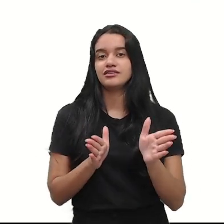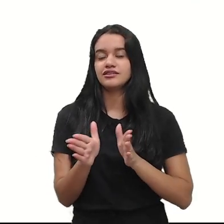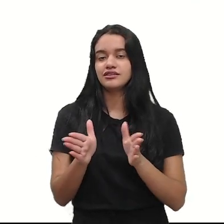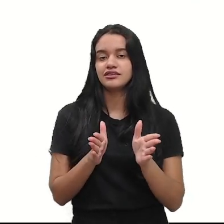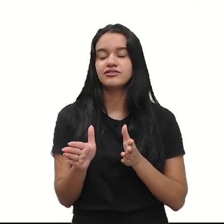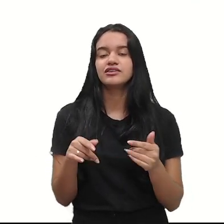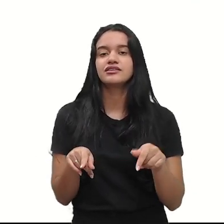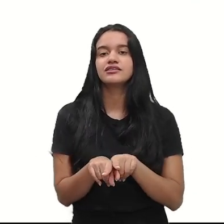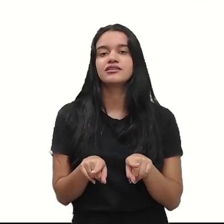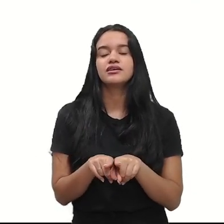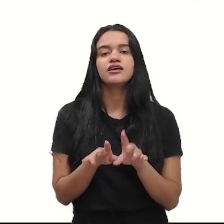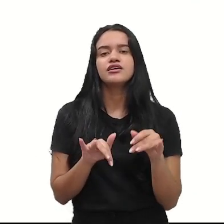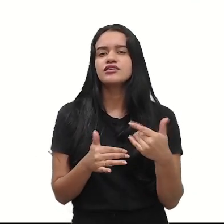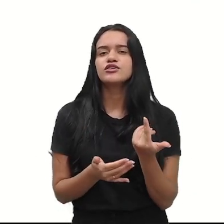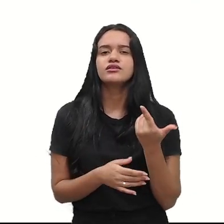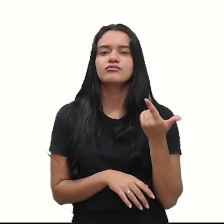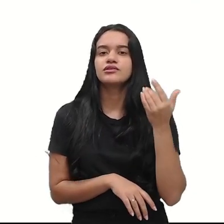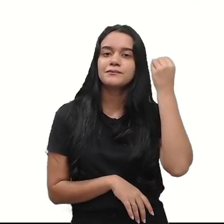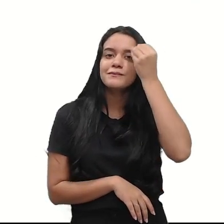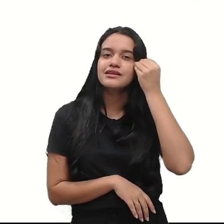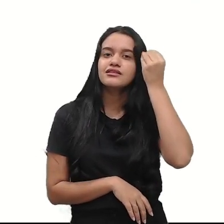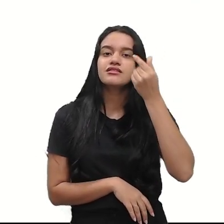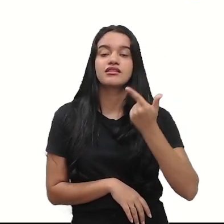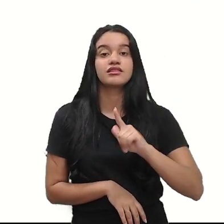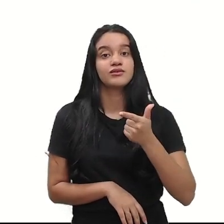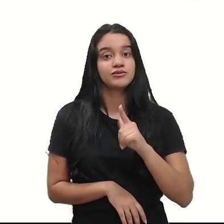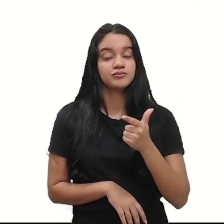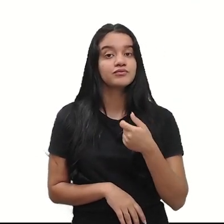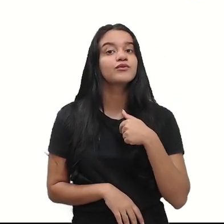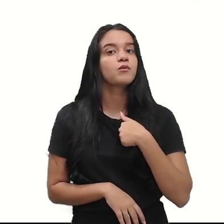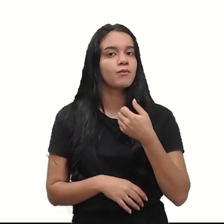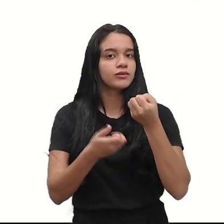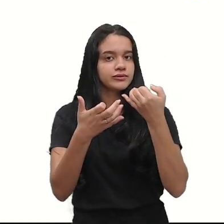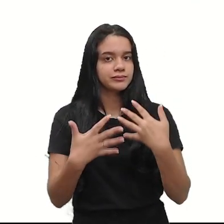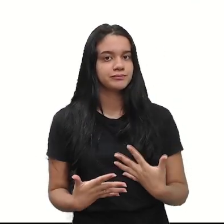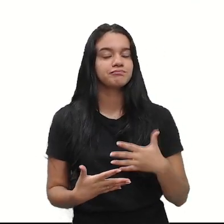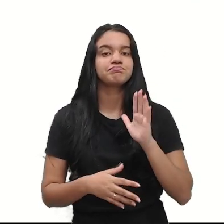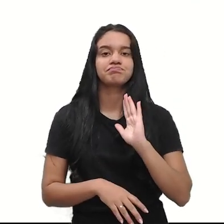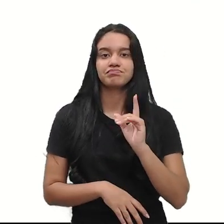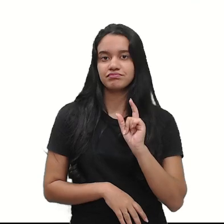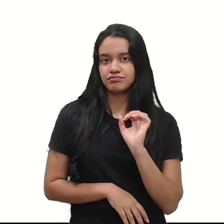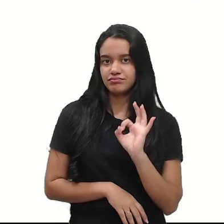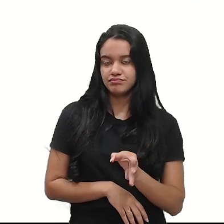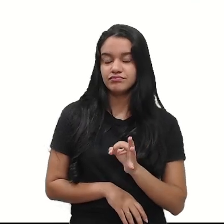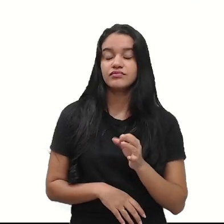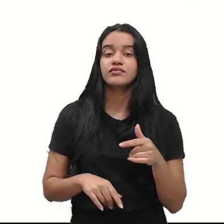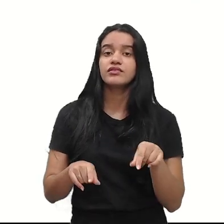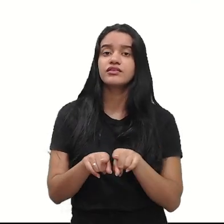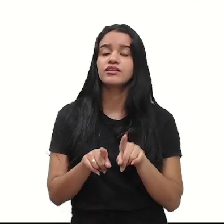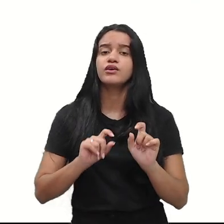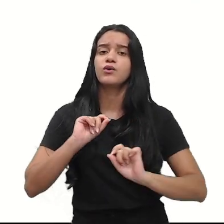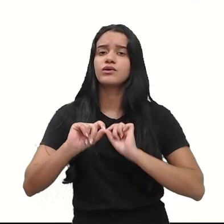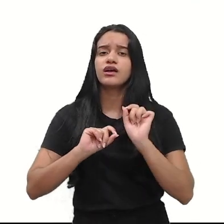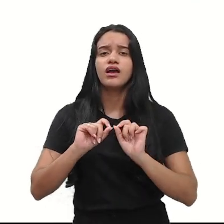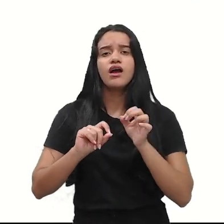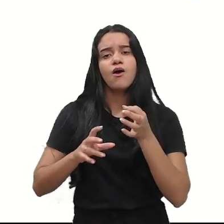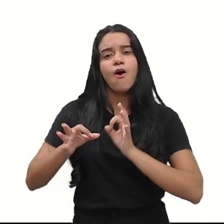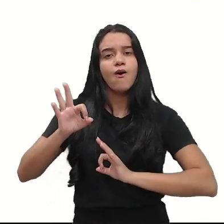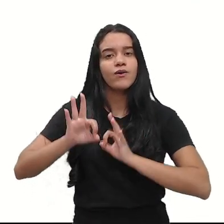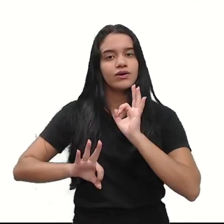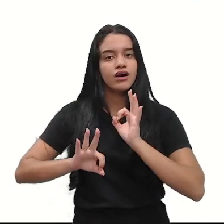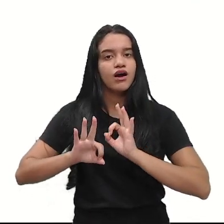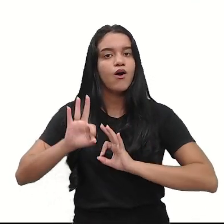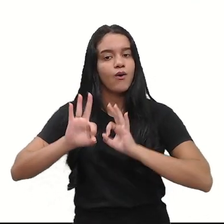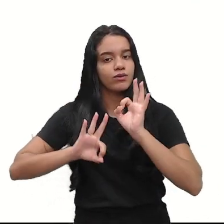até mesmo para aqueles que não têm experiência no design gráfico, como eu falei. As ferramentas e recursos são organizados de forma